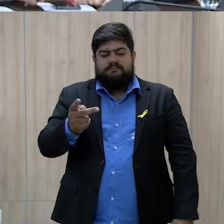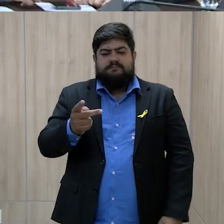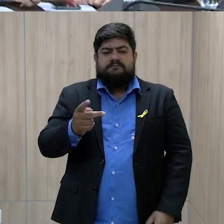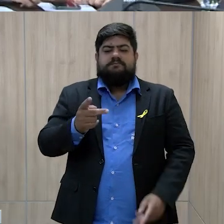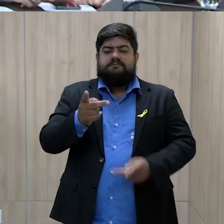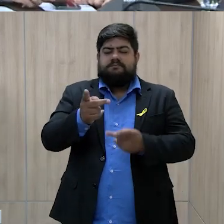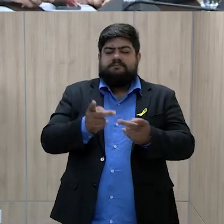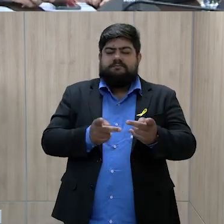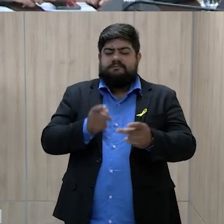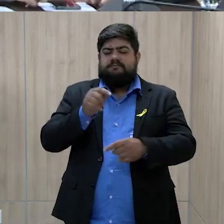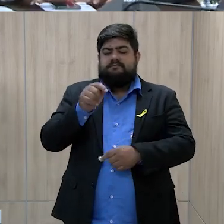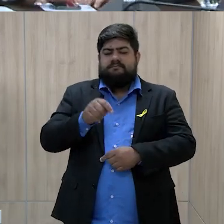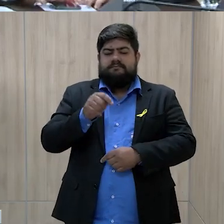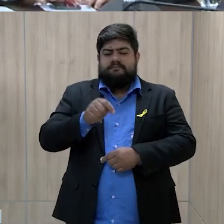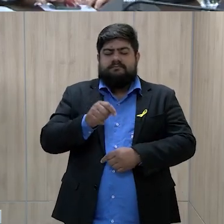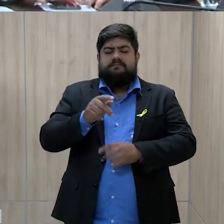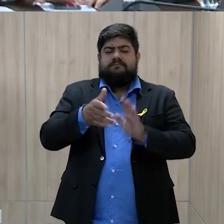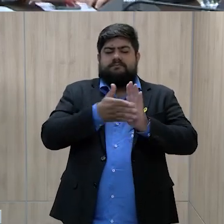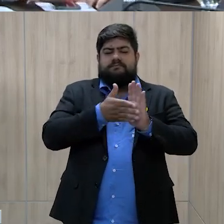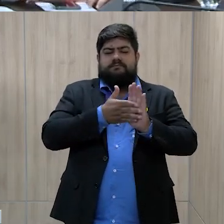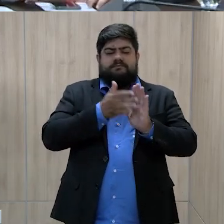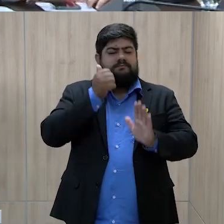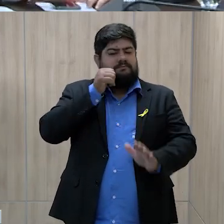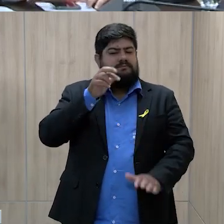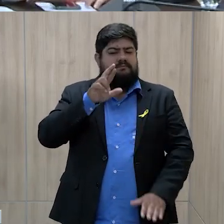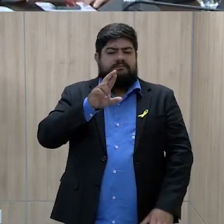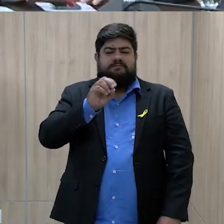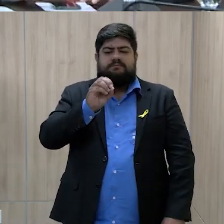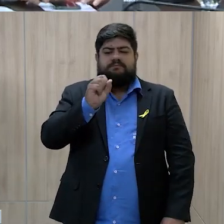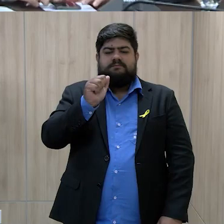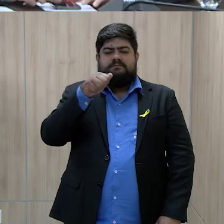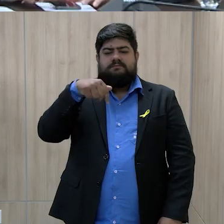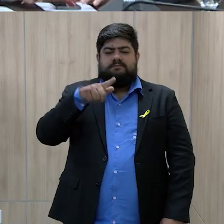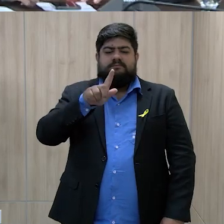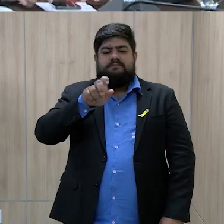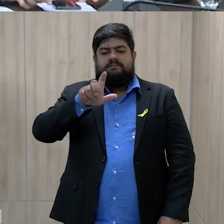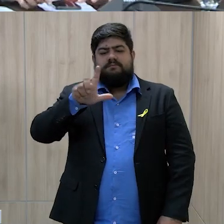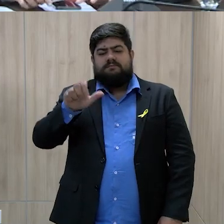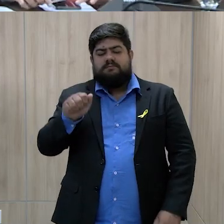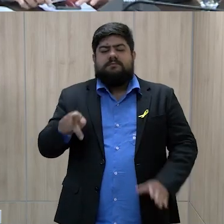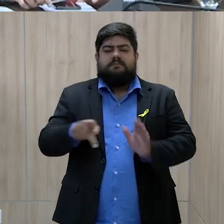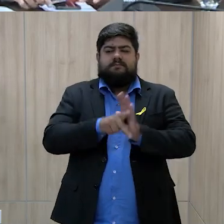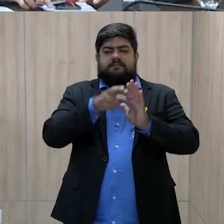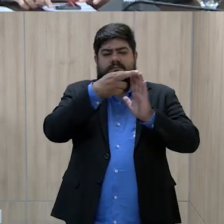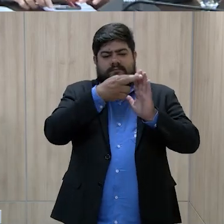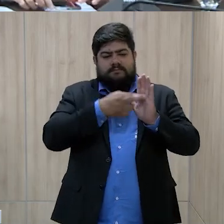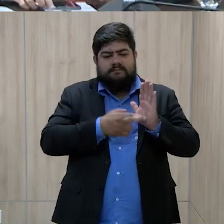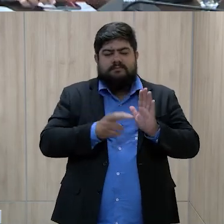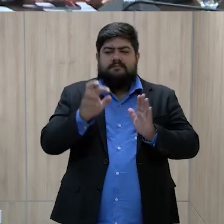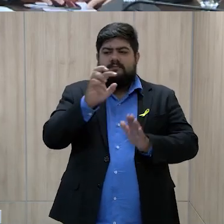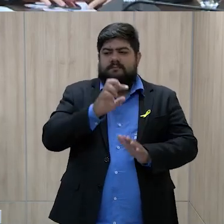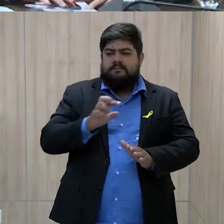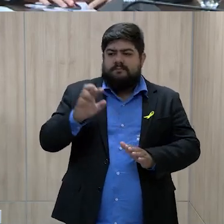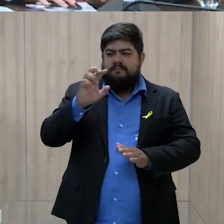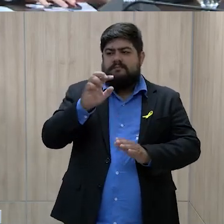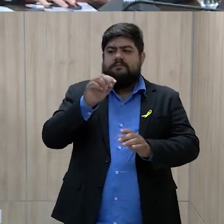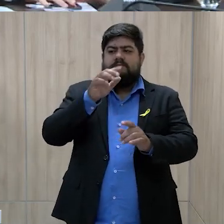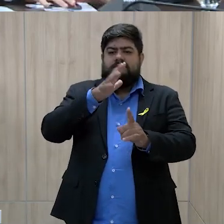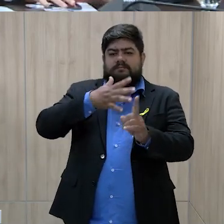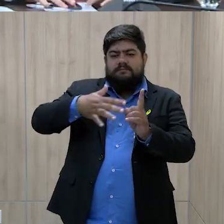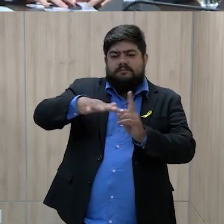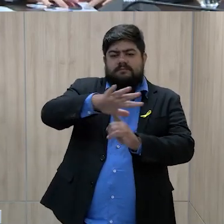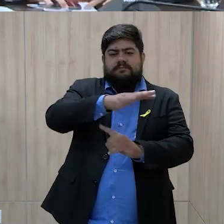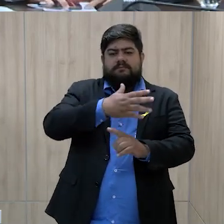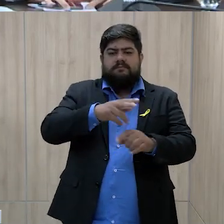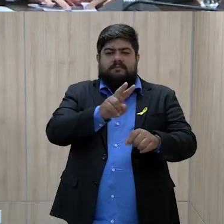senhor presidente trata-se tão do projeto de propositura da deputada Rosângela dispondo sobre as normas para fiscalização